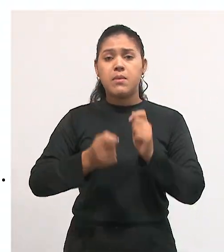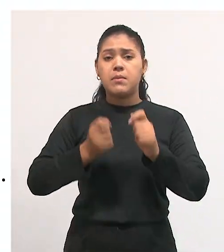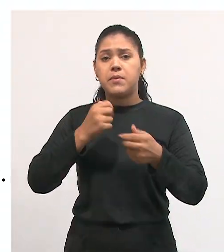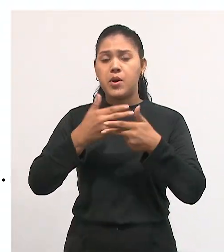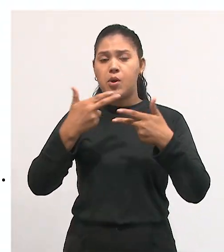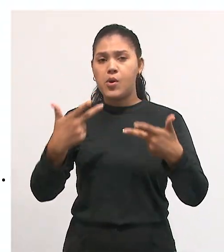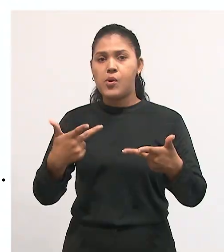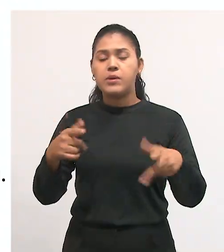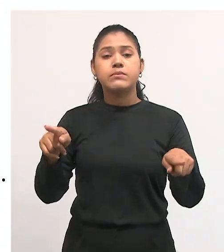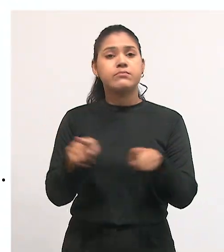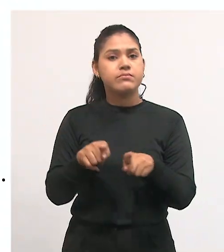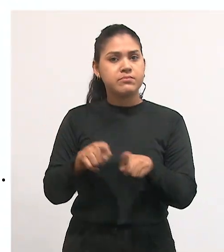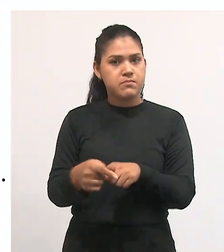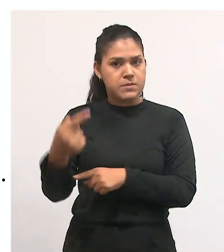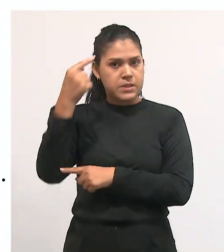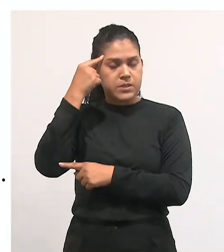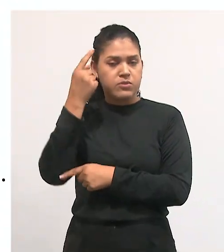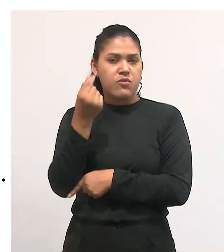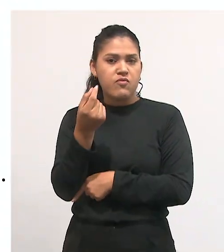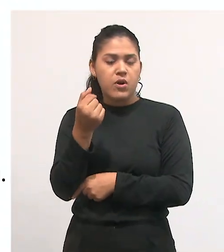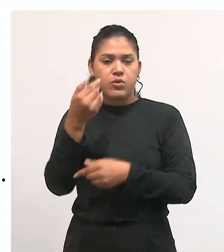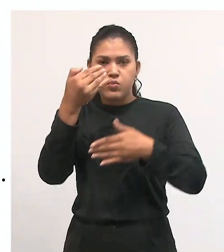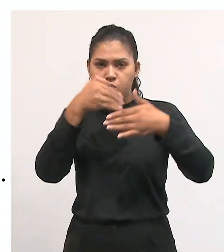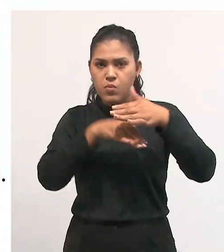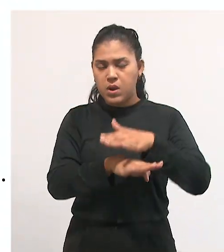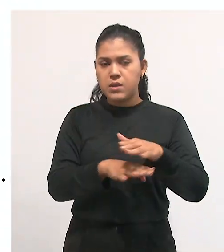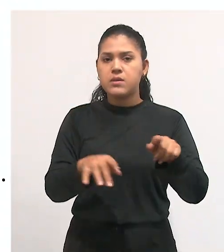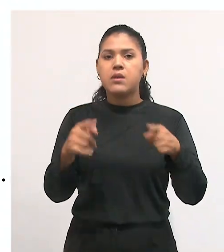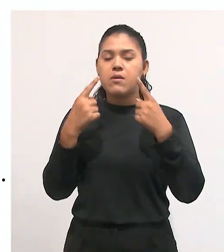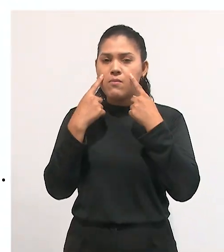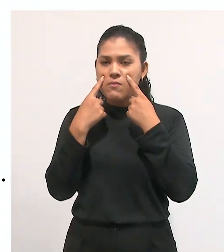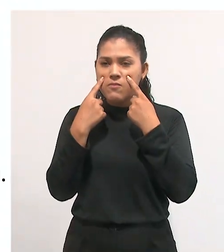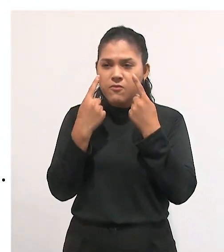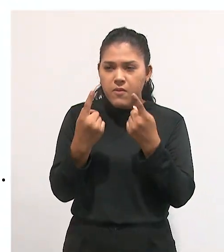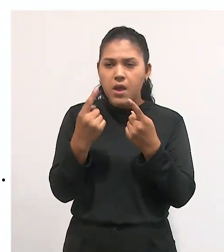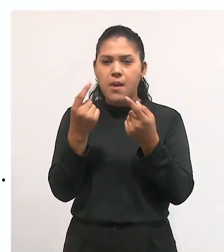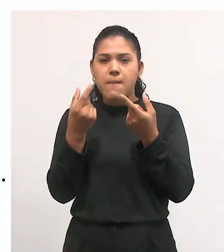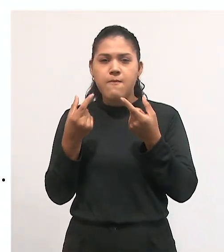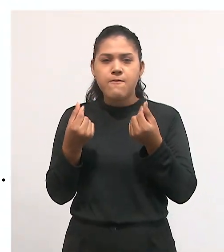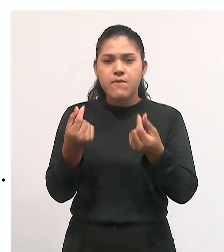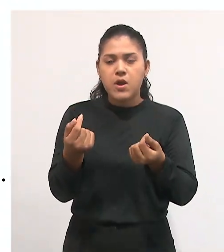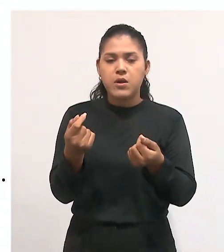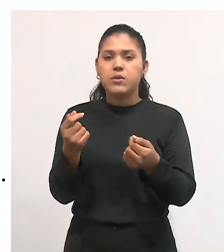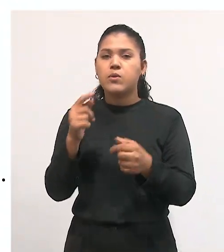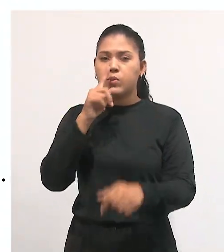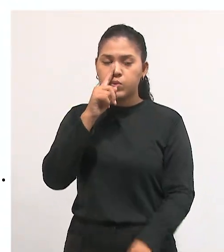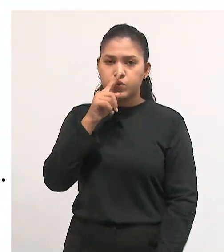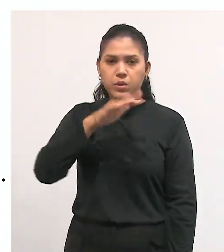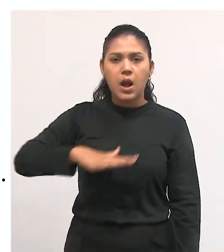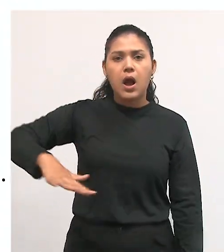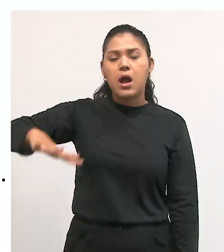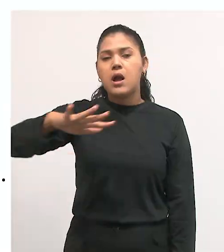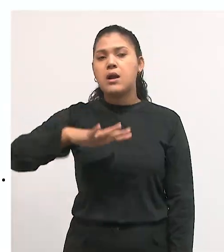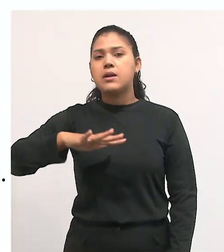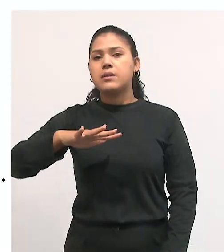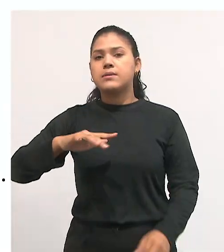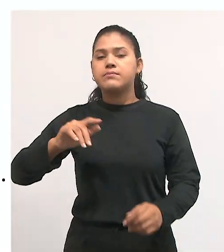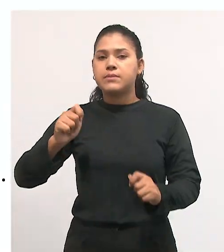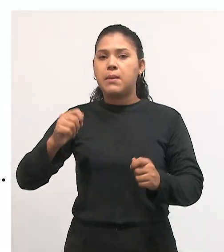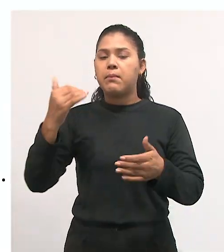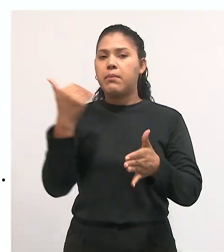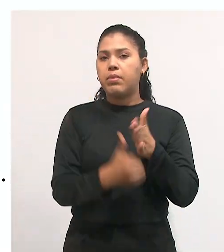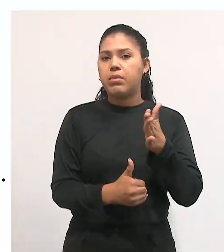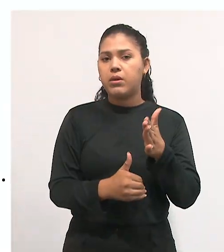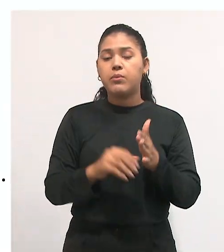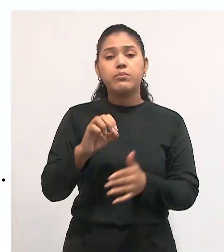estimativas de investimentos, identificação de riscos e ações destinadas a garantir que se agregue